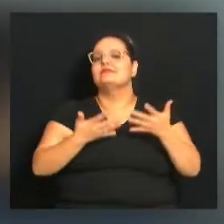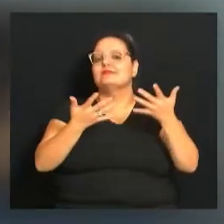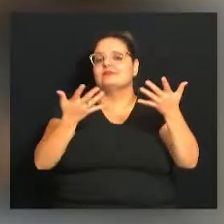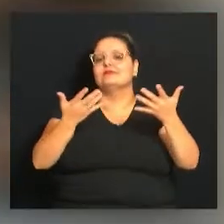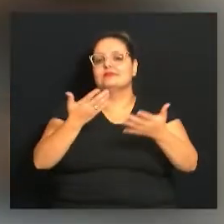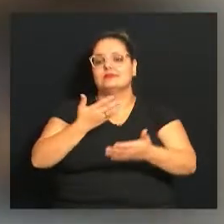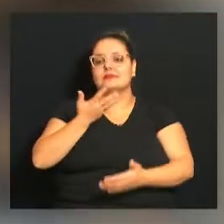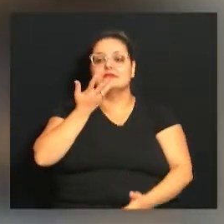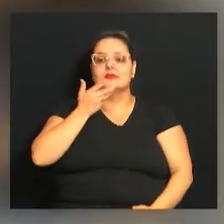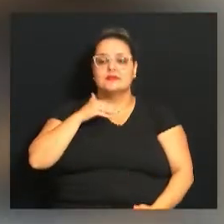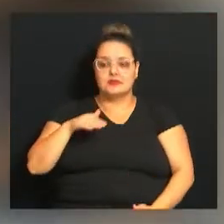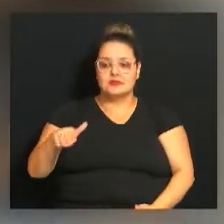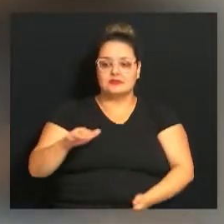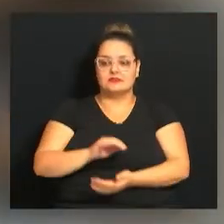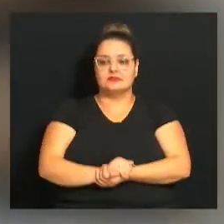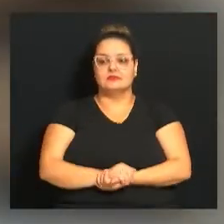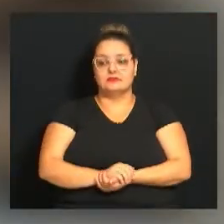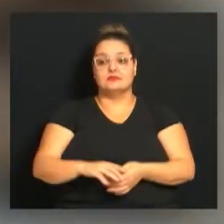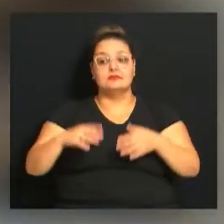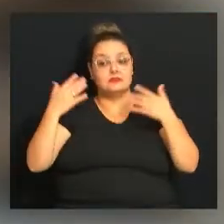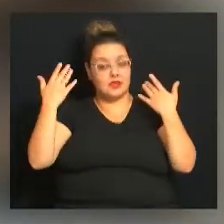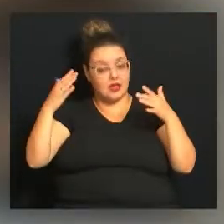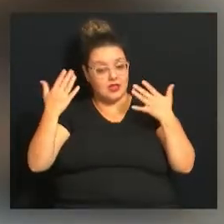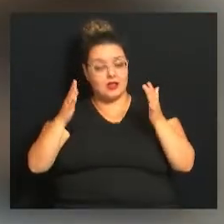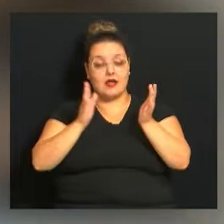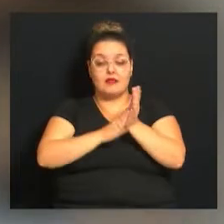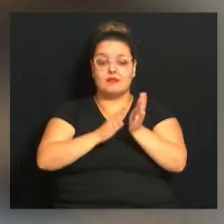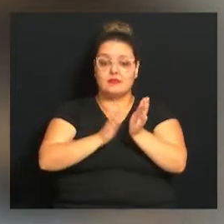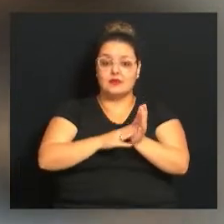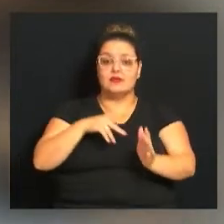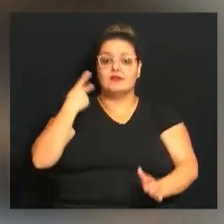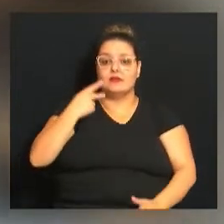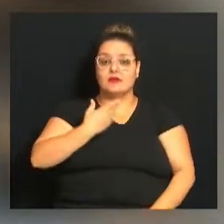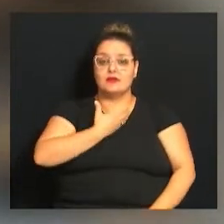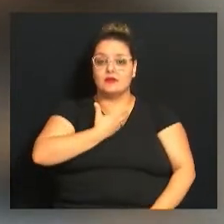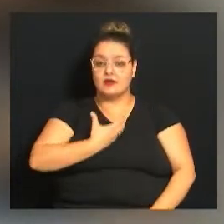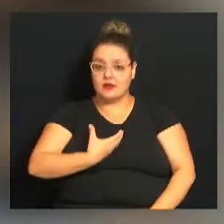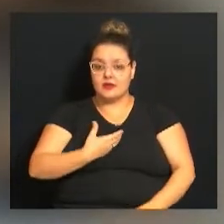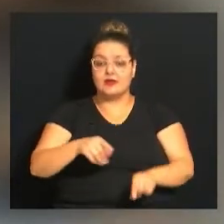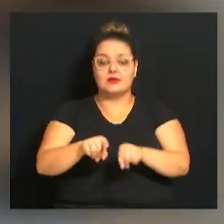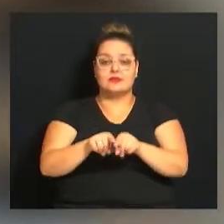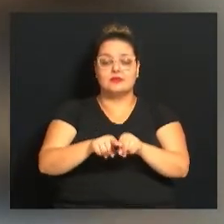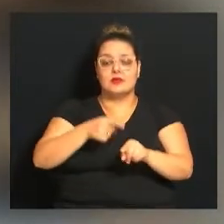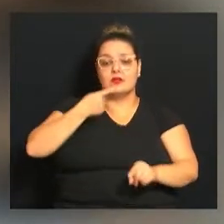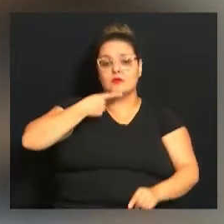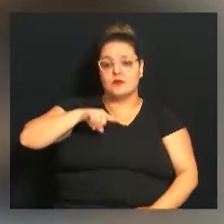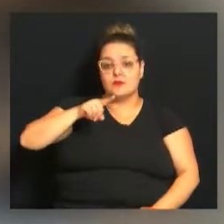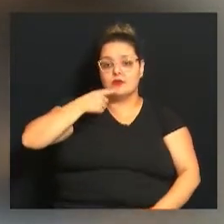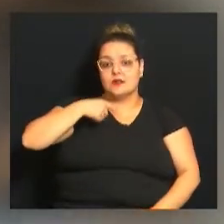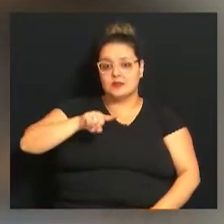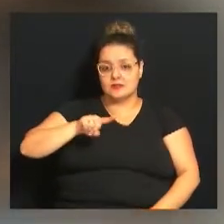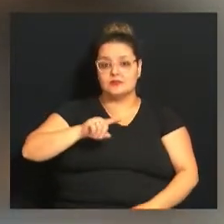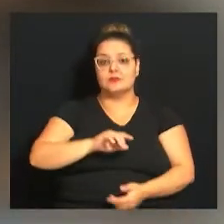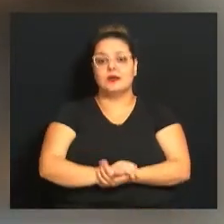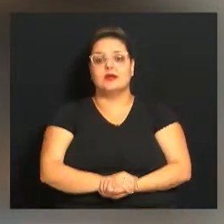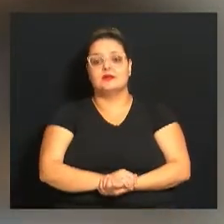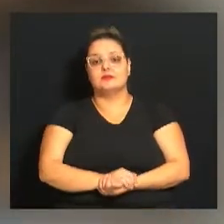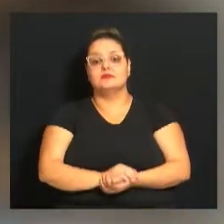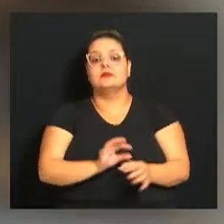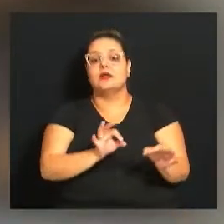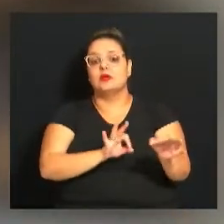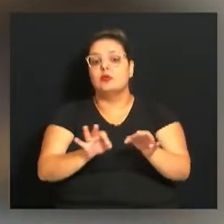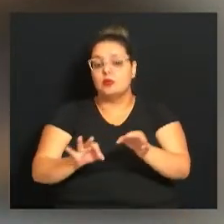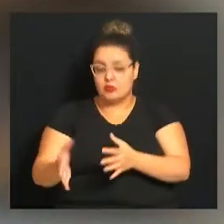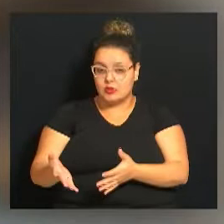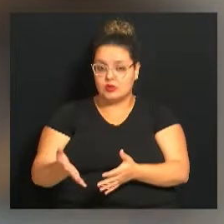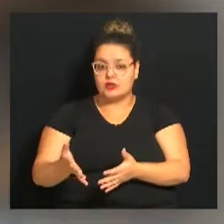criança. Parabenizar o vereador Carmo Luiz e o vereador Eduardo Magoga pelo